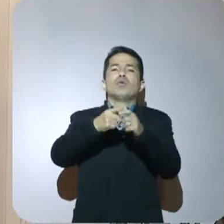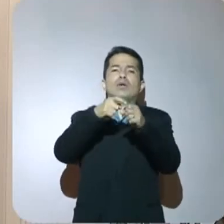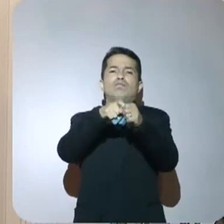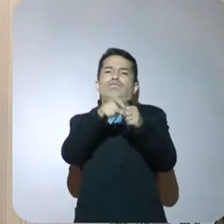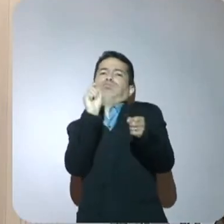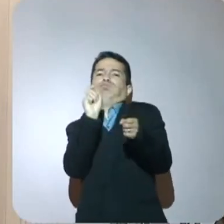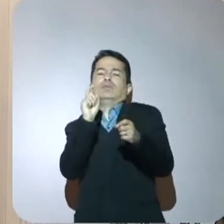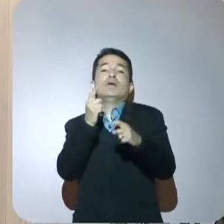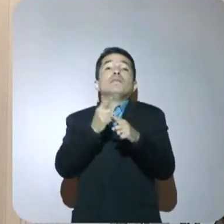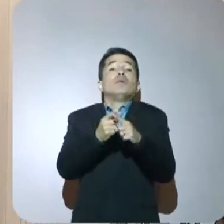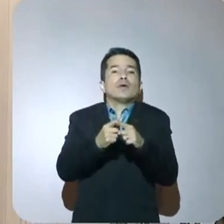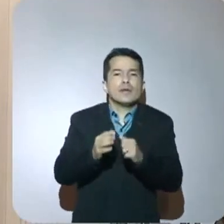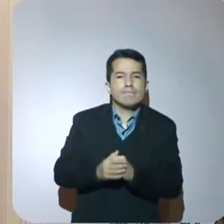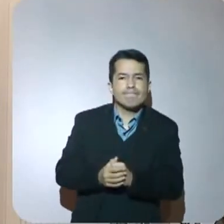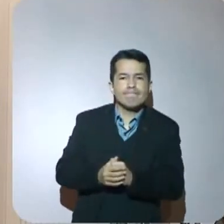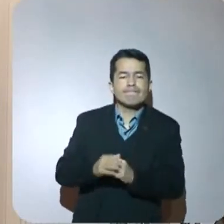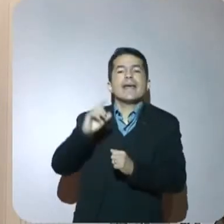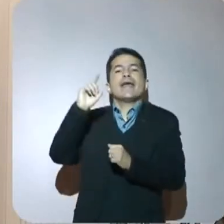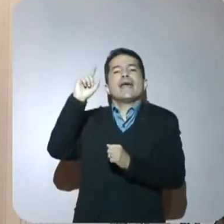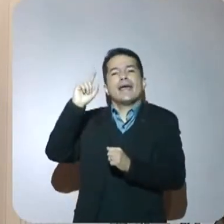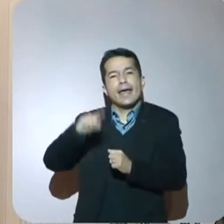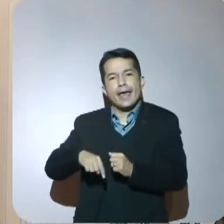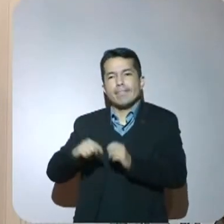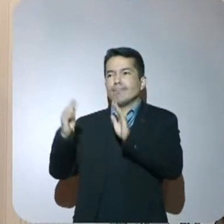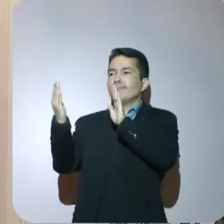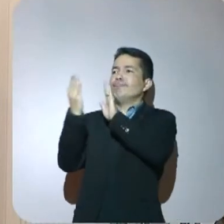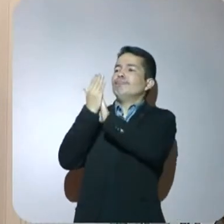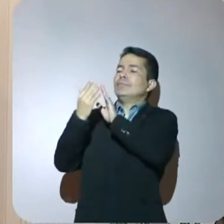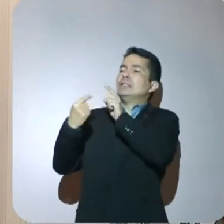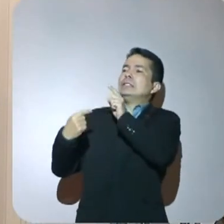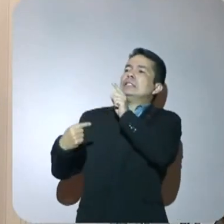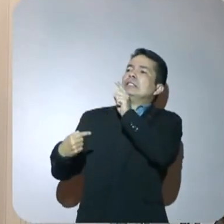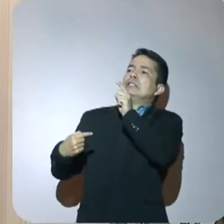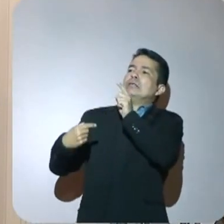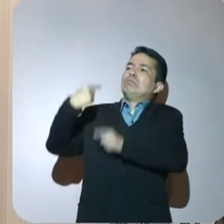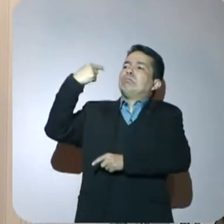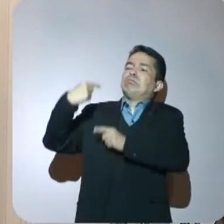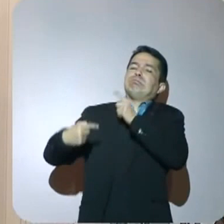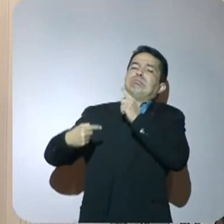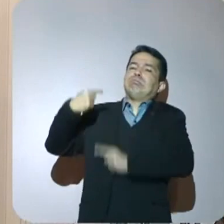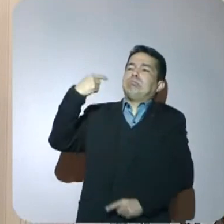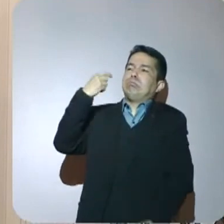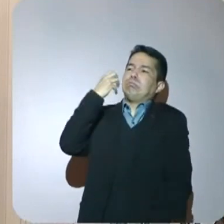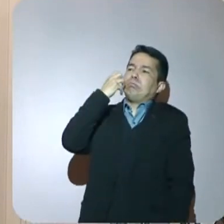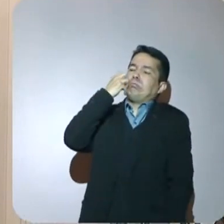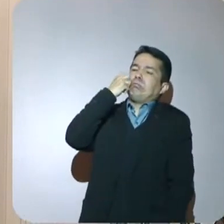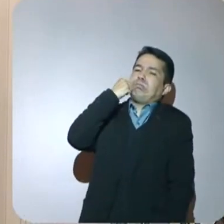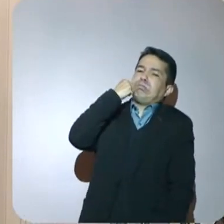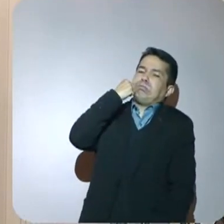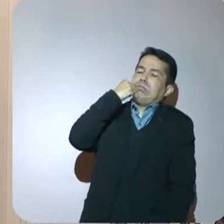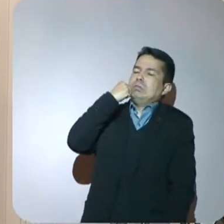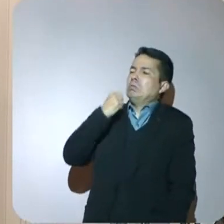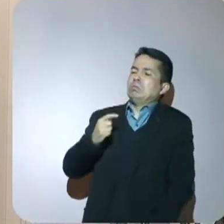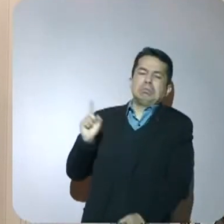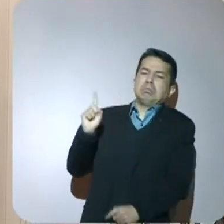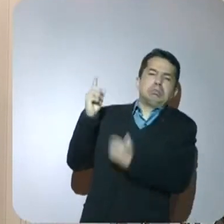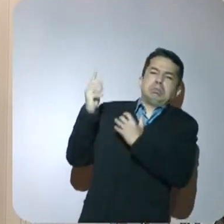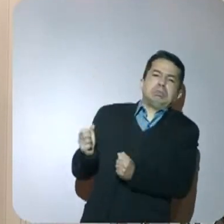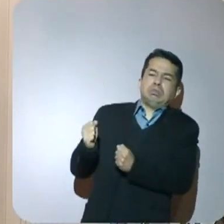irmãos, foram conflitos internos, mágoas e